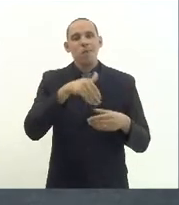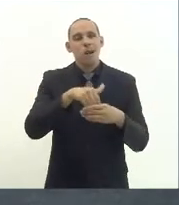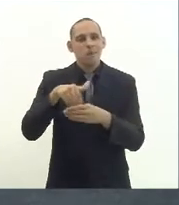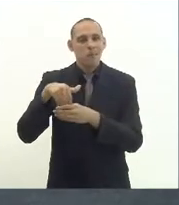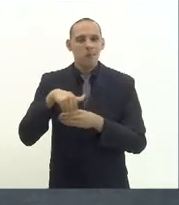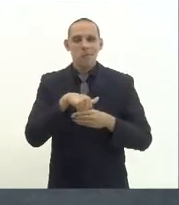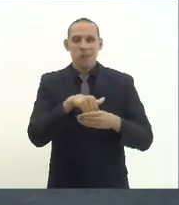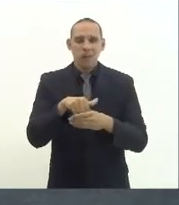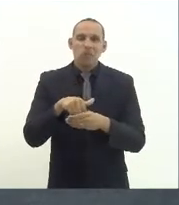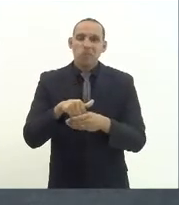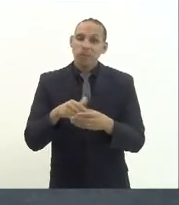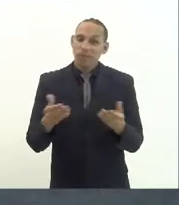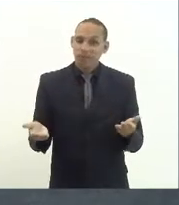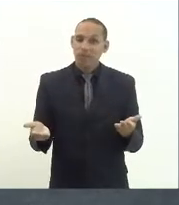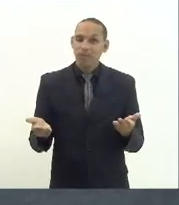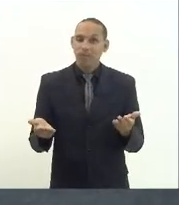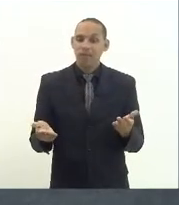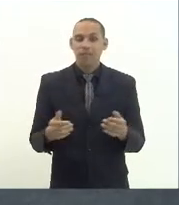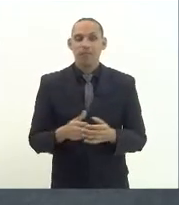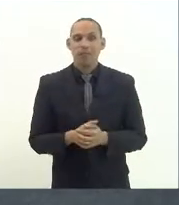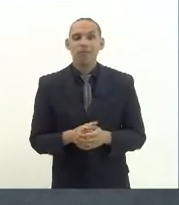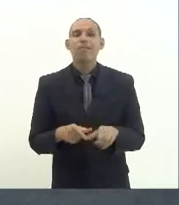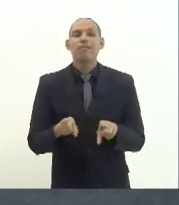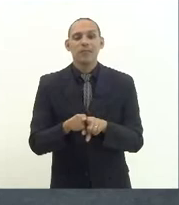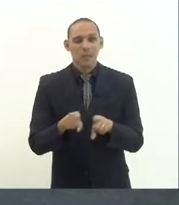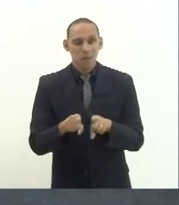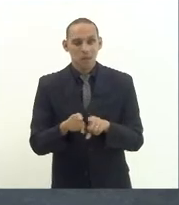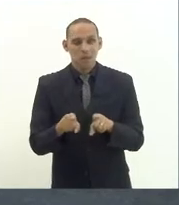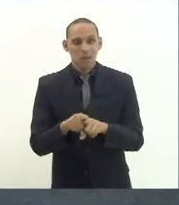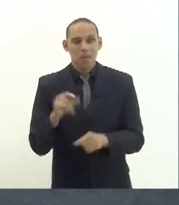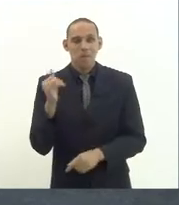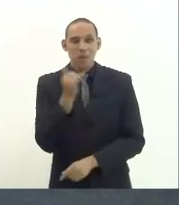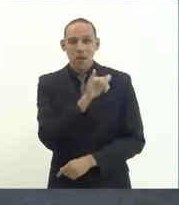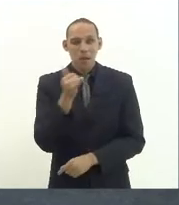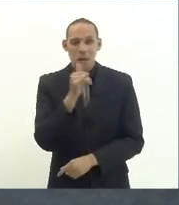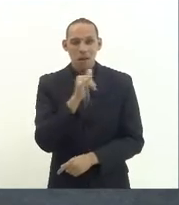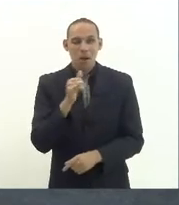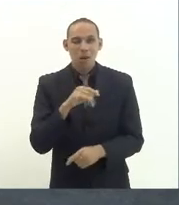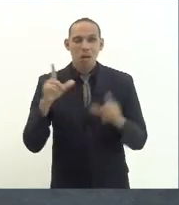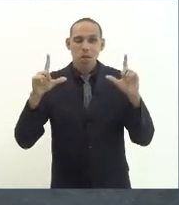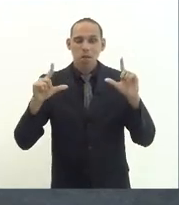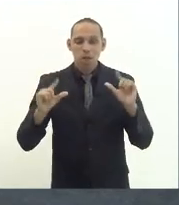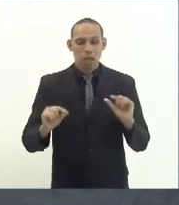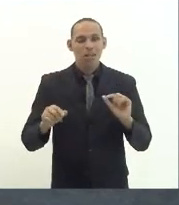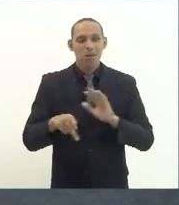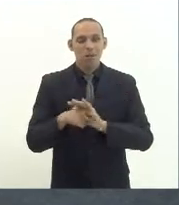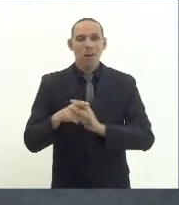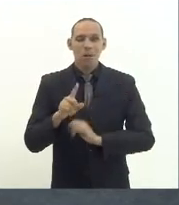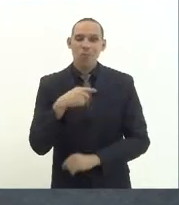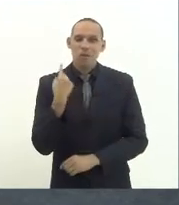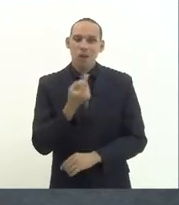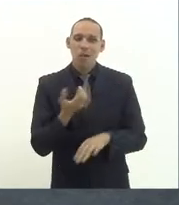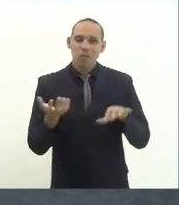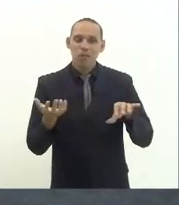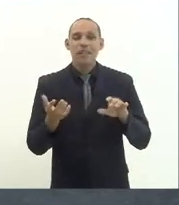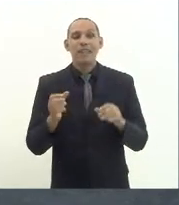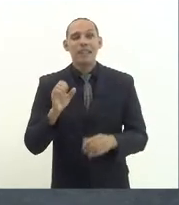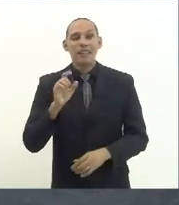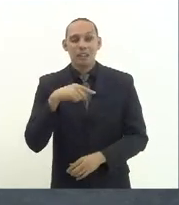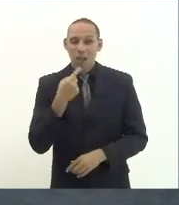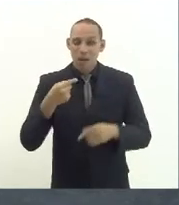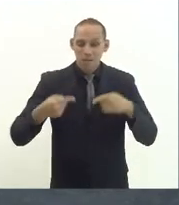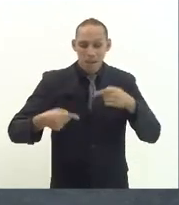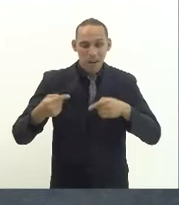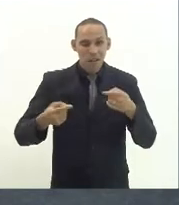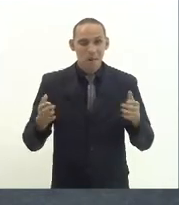e que de fato também esgotam seus energias no Parlamento debater um tema como esse